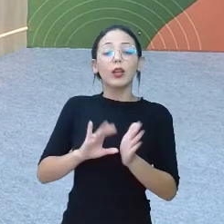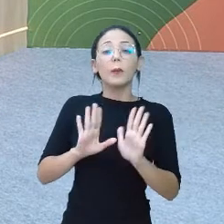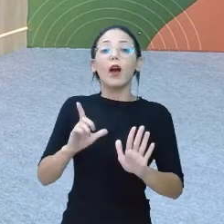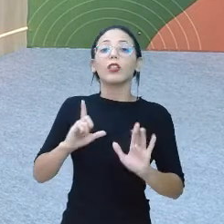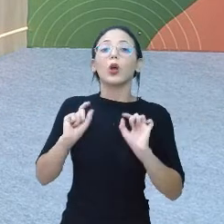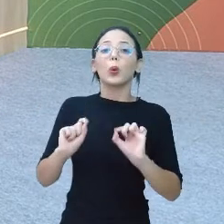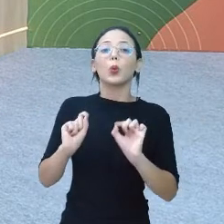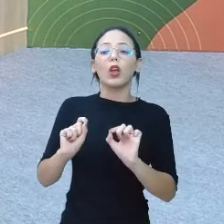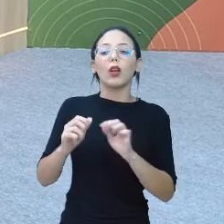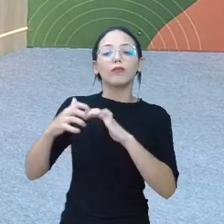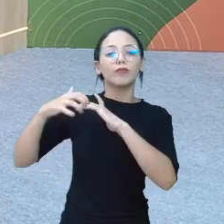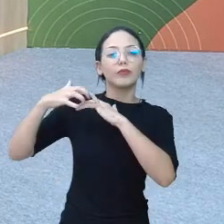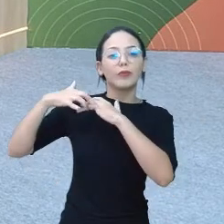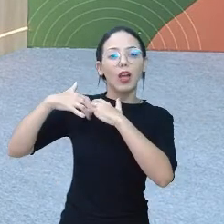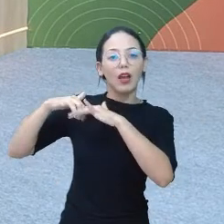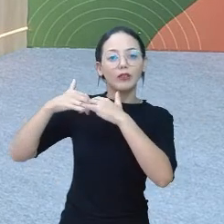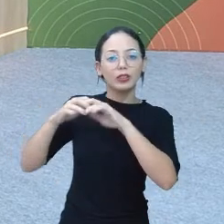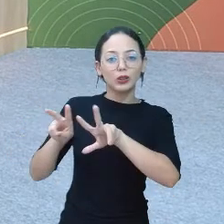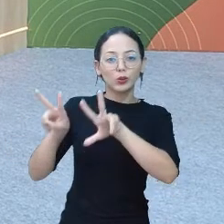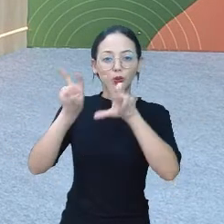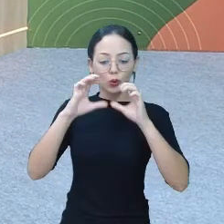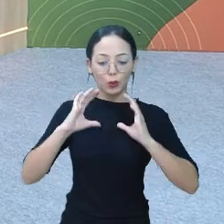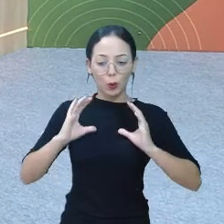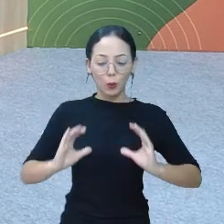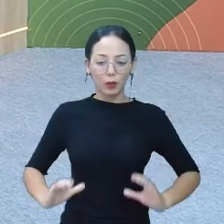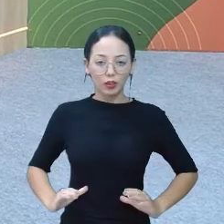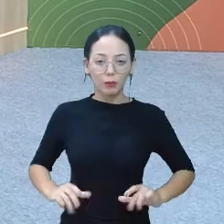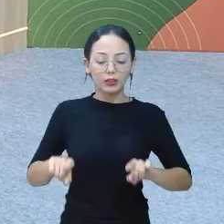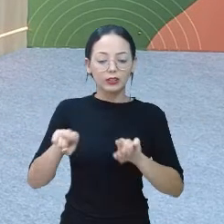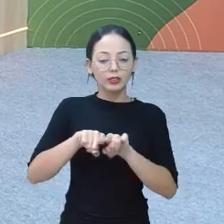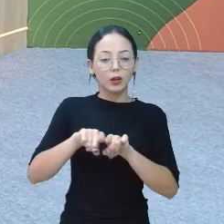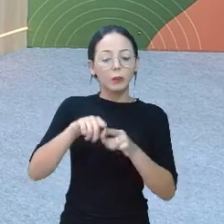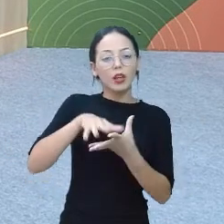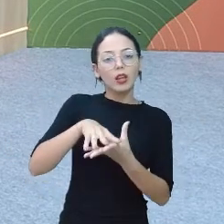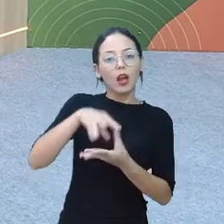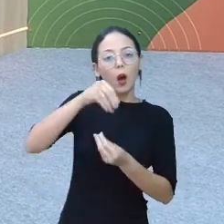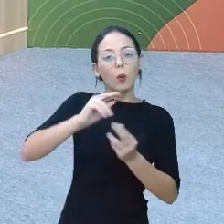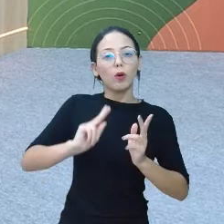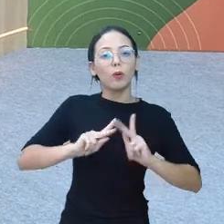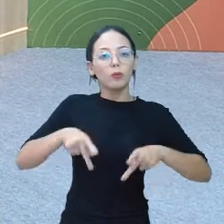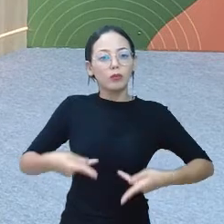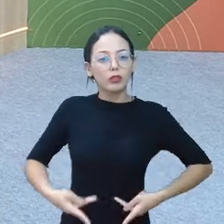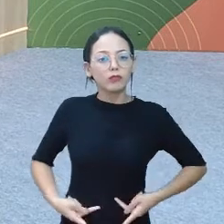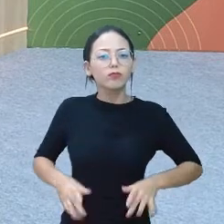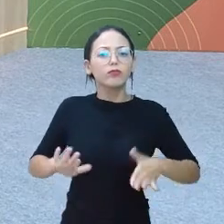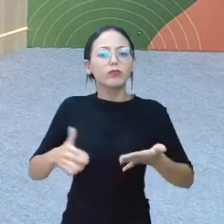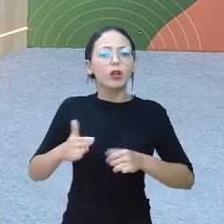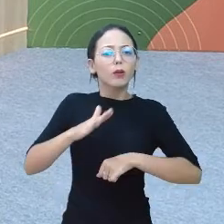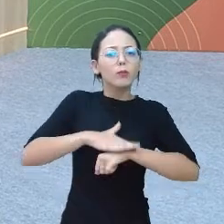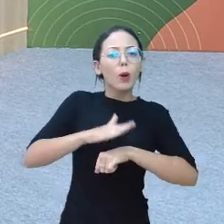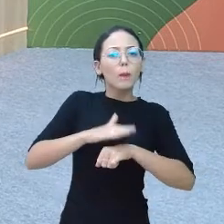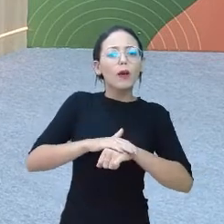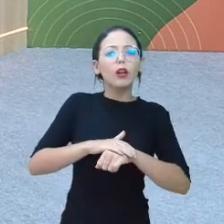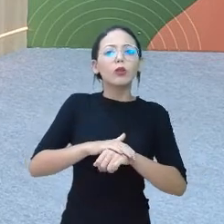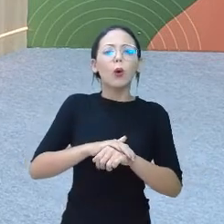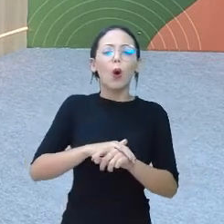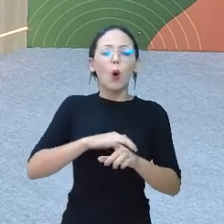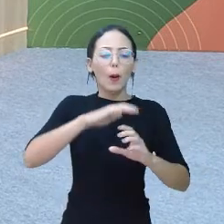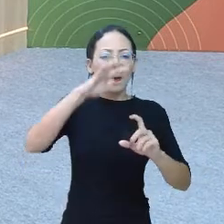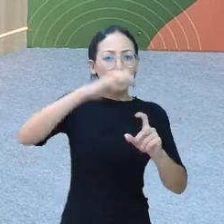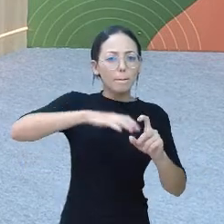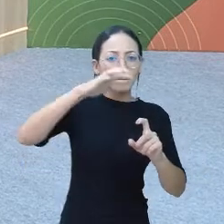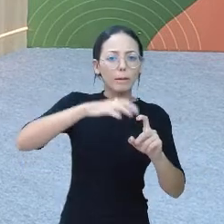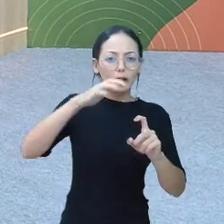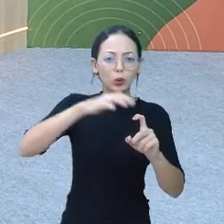grandes reflexões sobre o comportamento e sobre a alma humana. Então, a partir desse momento, com a influência dos mitos e das